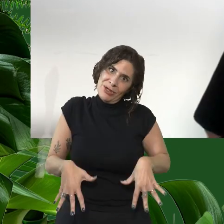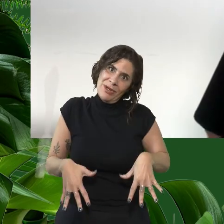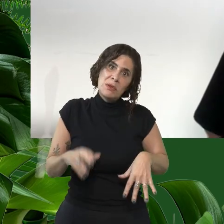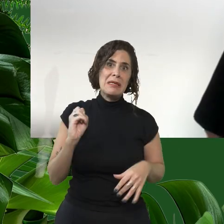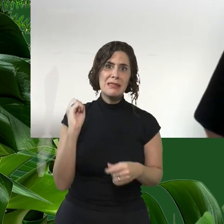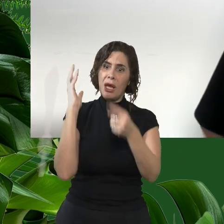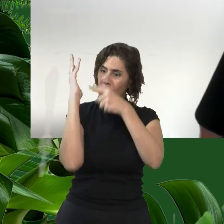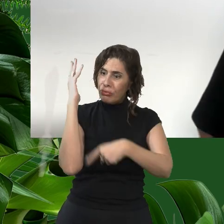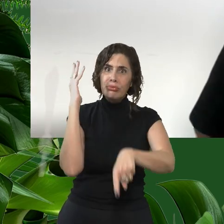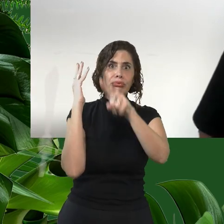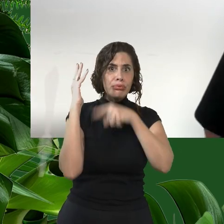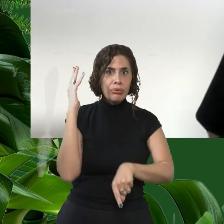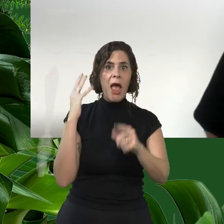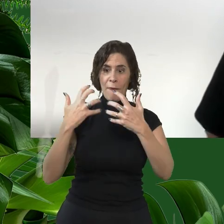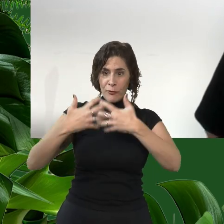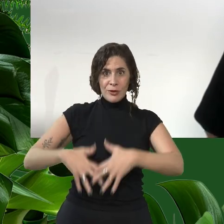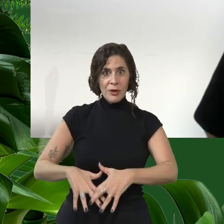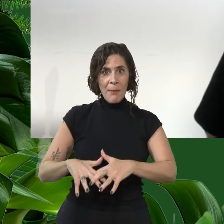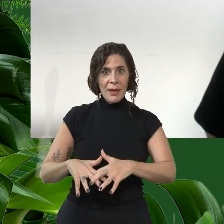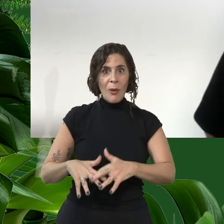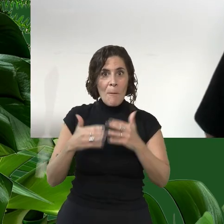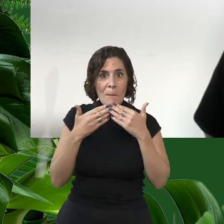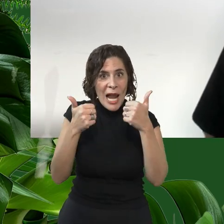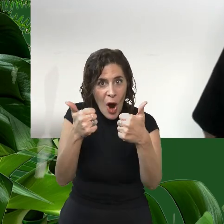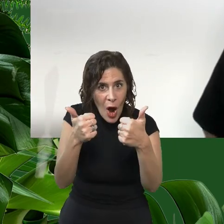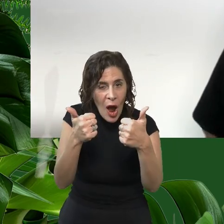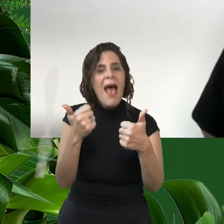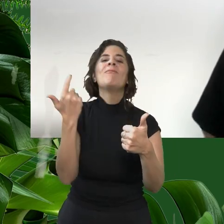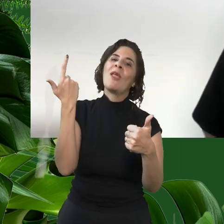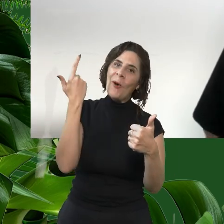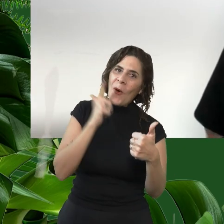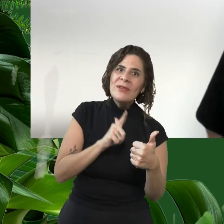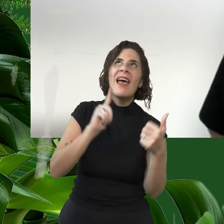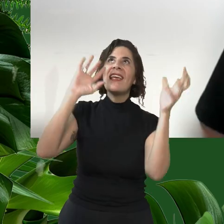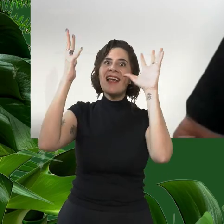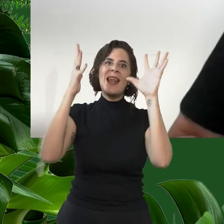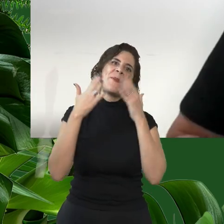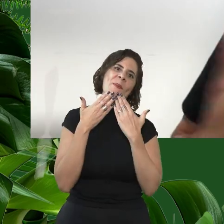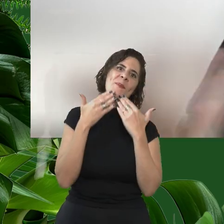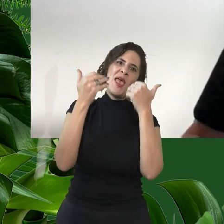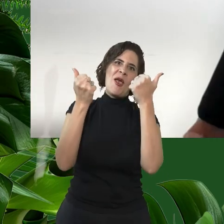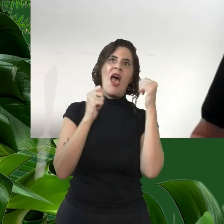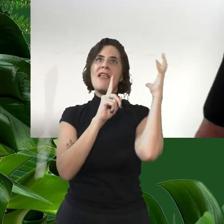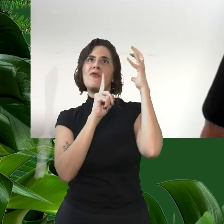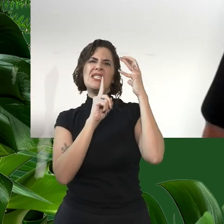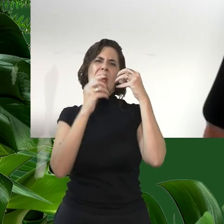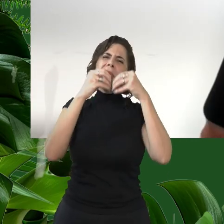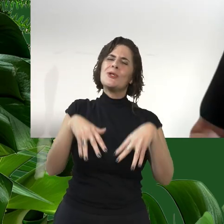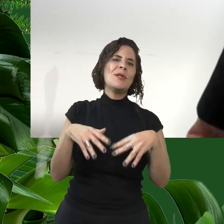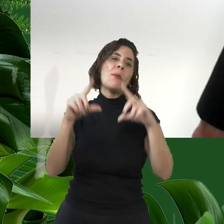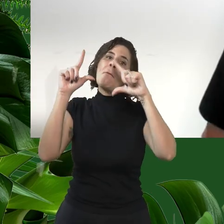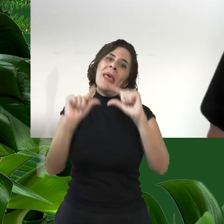grandes ecossistemas, menos impacto das mudanças climáticas a gente vai ter. A